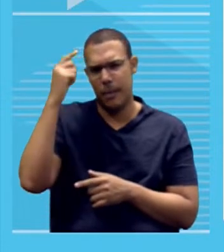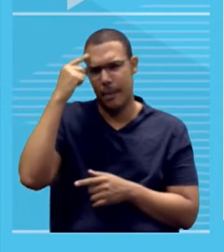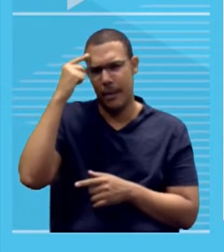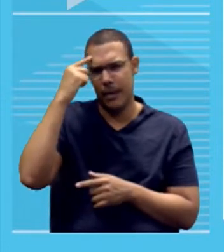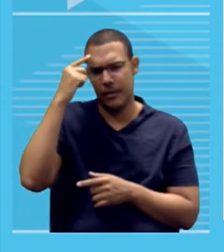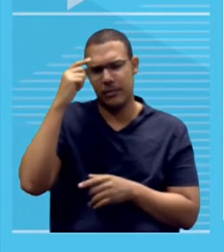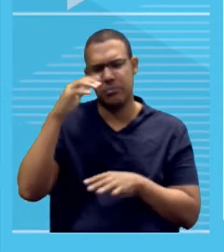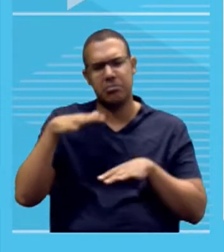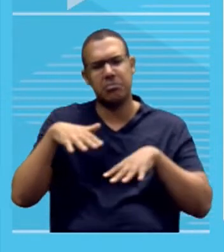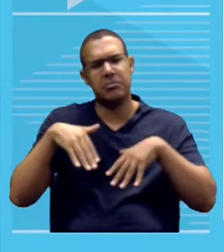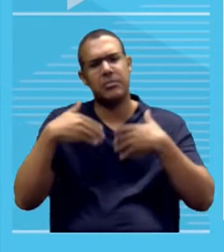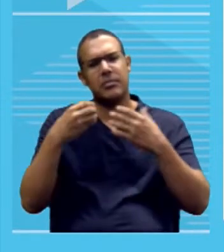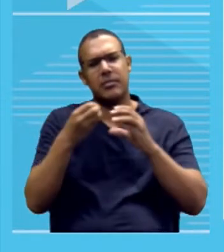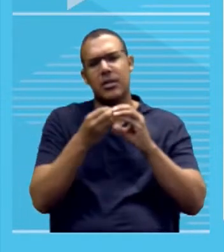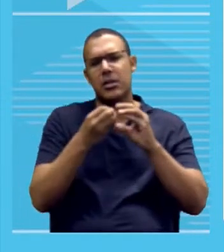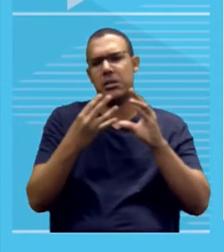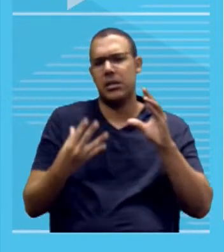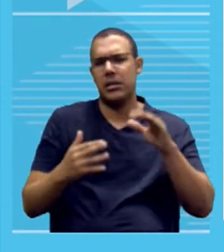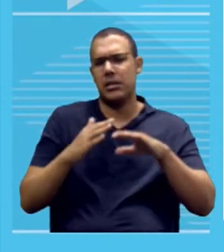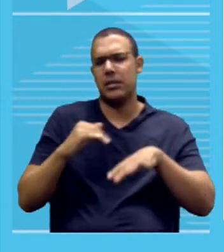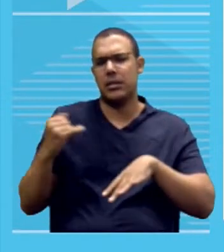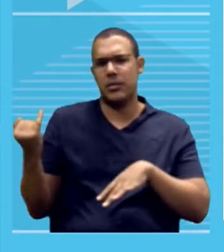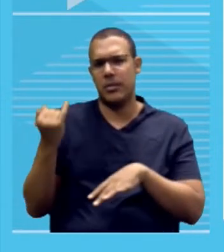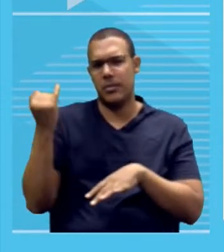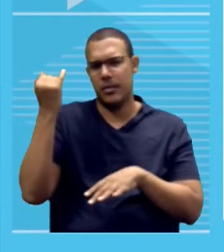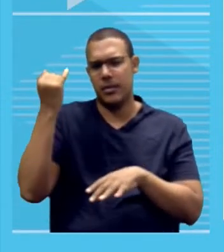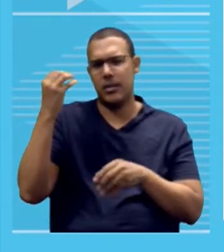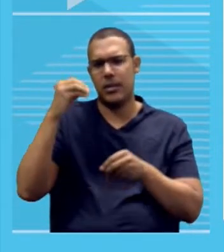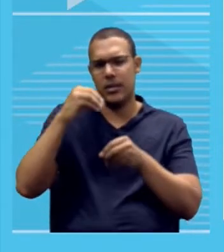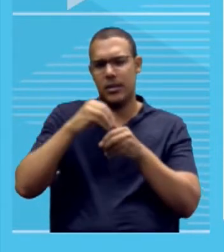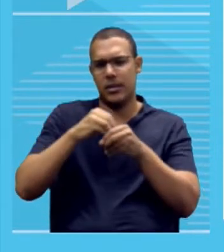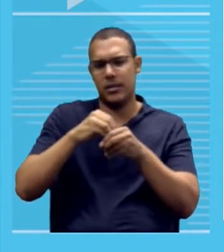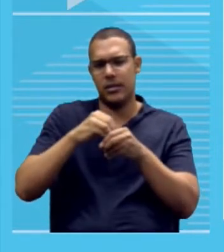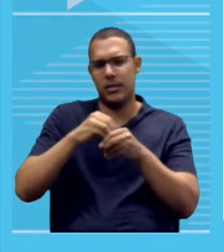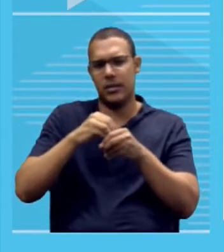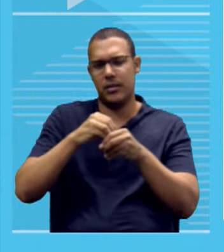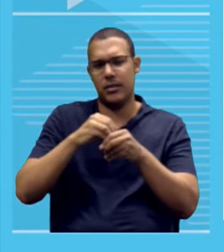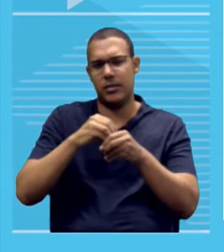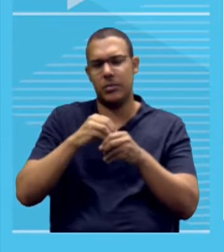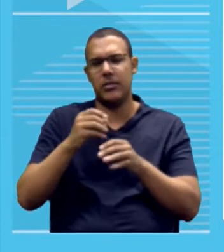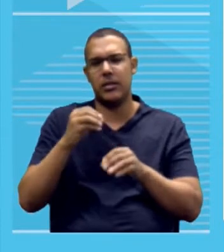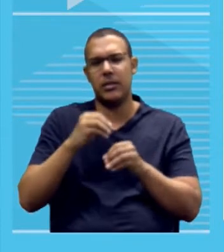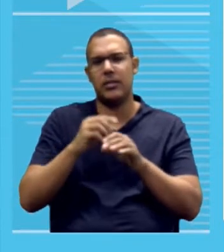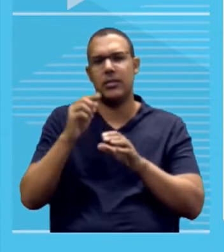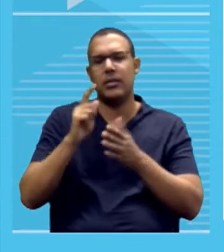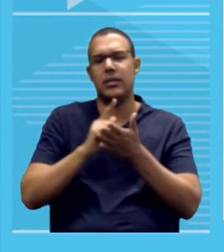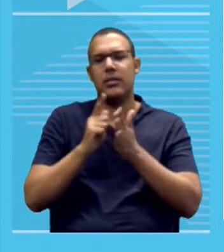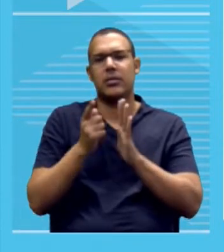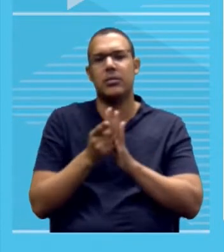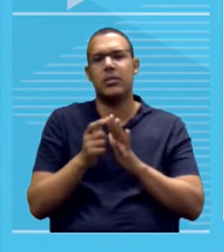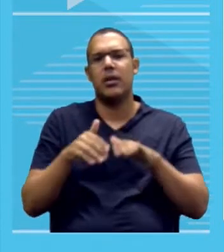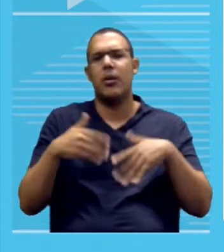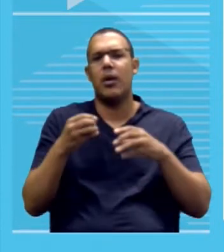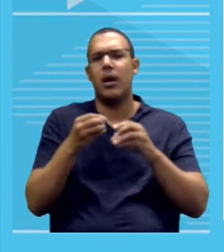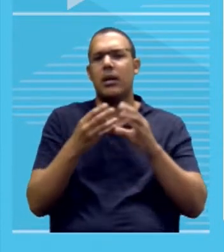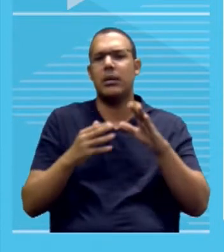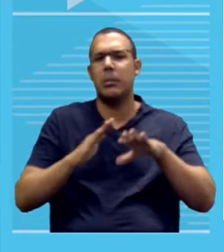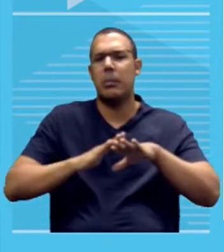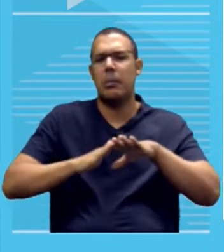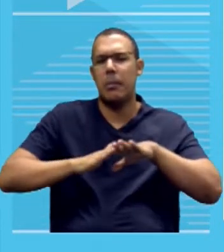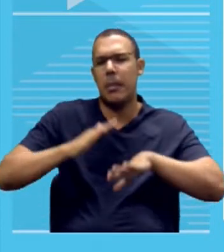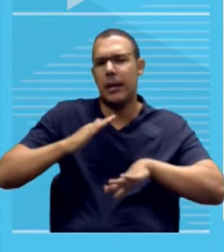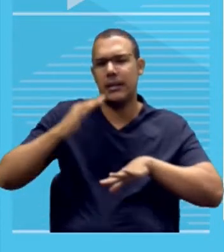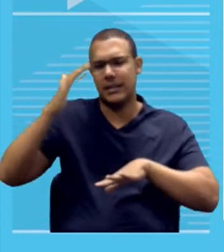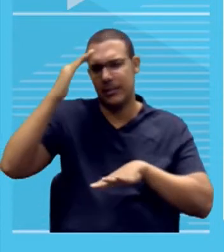as características são importantes dentro desses gêneros Quais características não podem